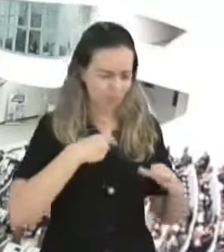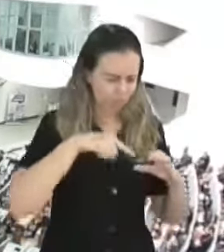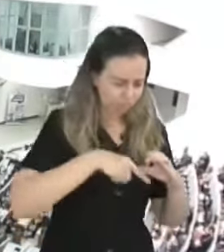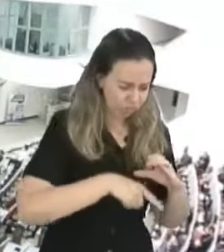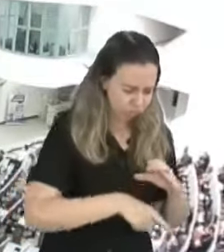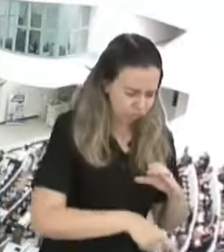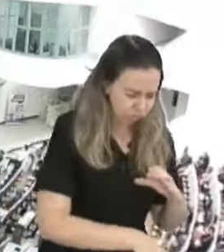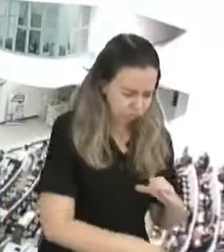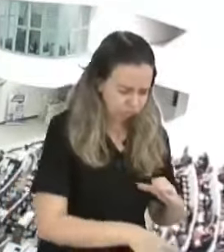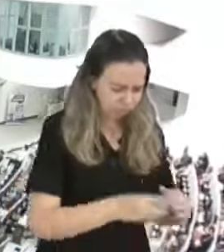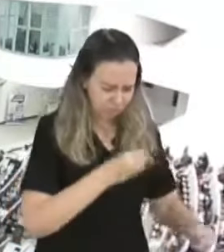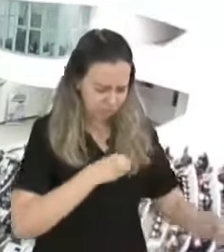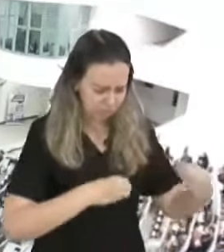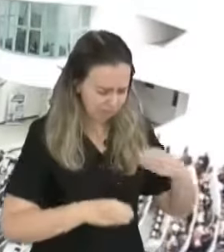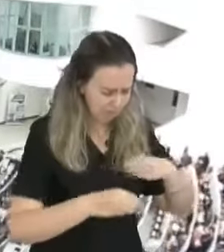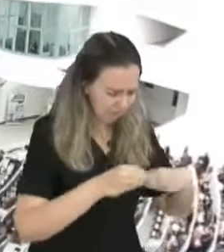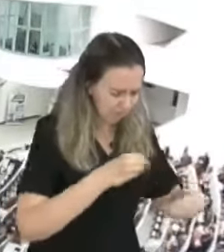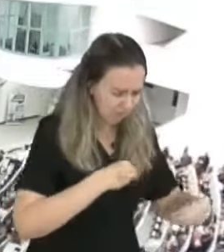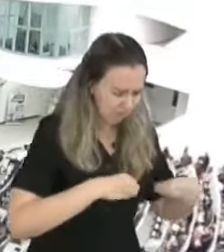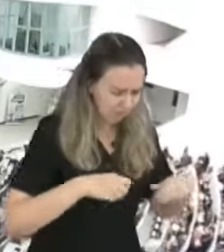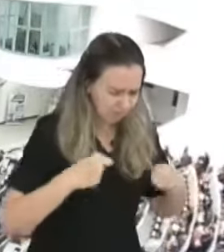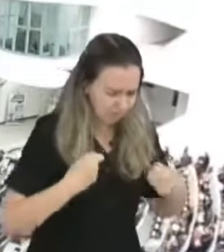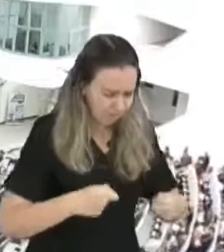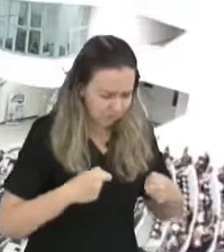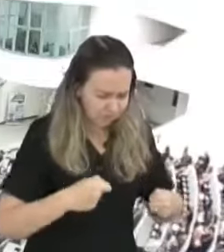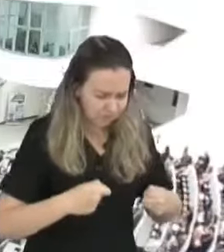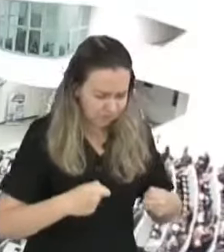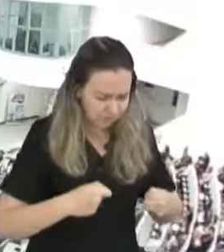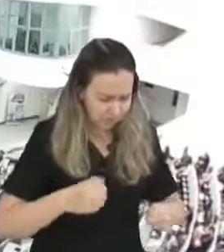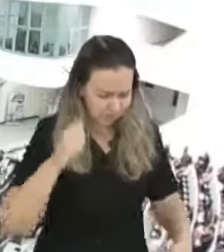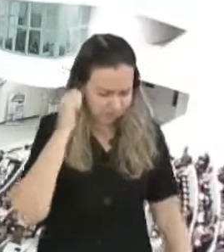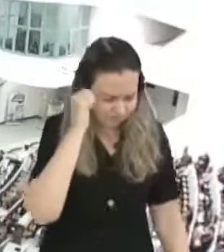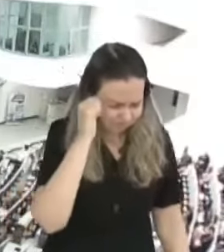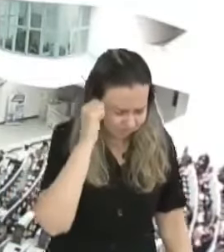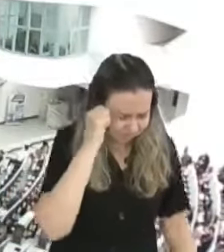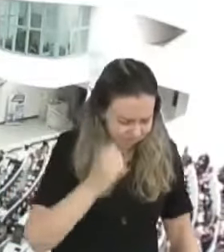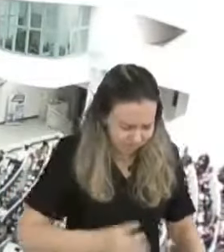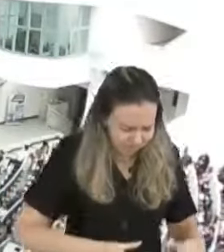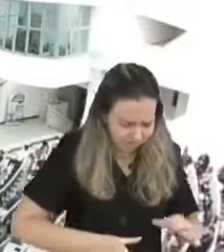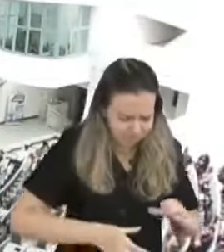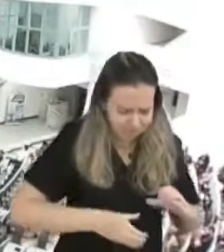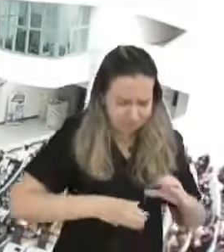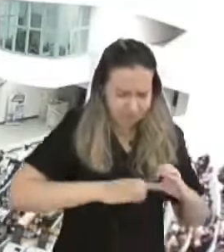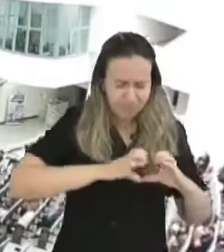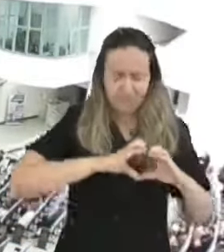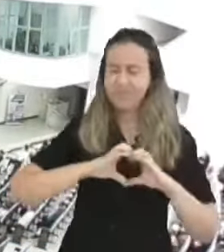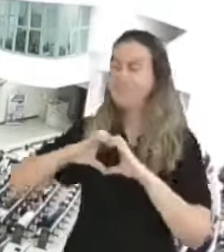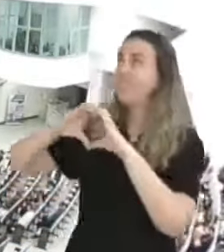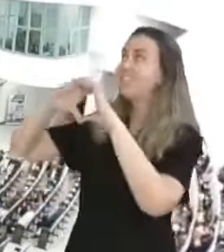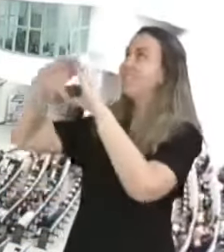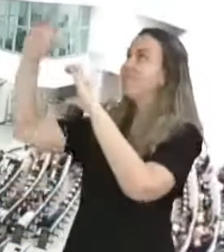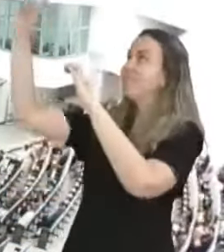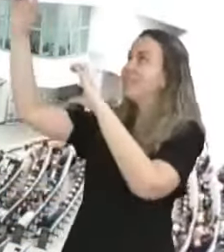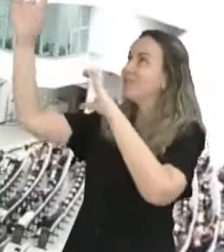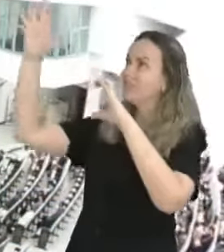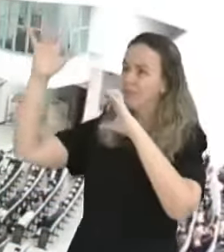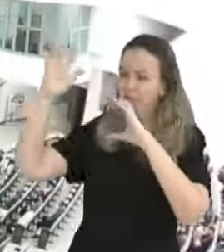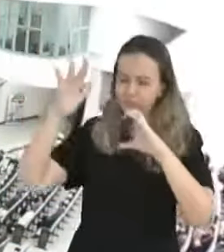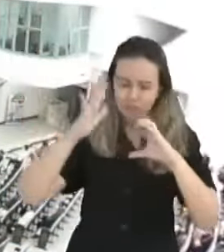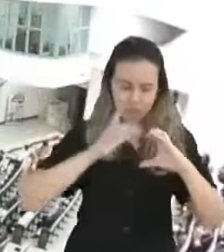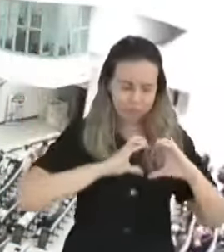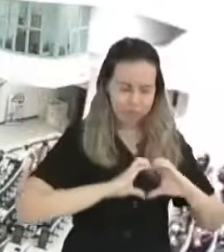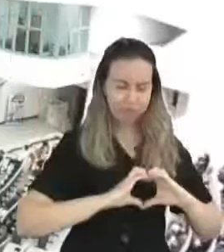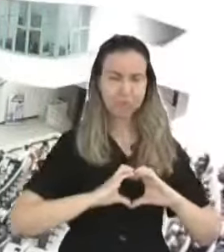o nosso interior se renova a cada dia. Está escrito em Efésios capítulo 4